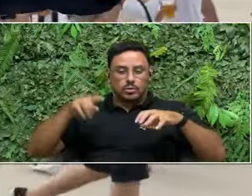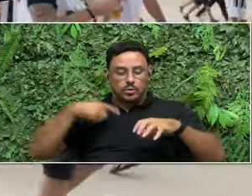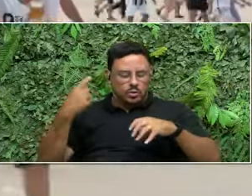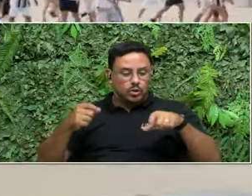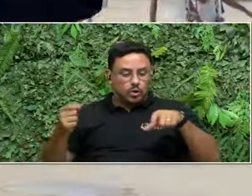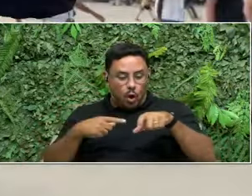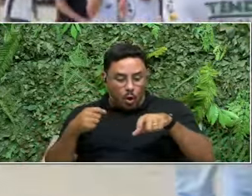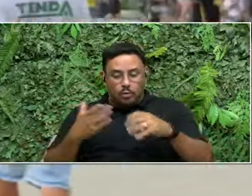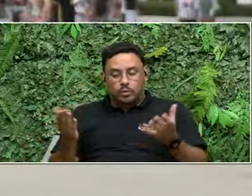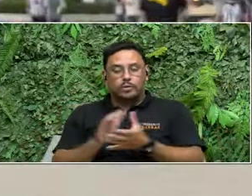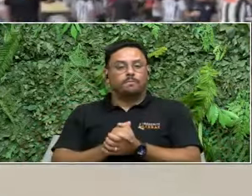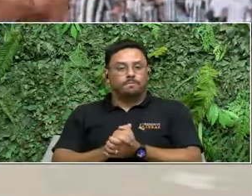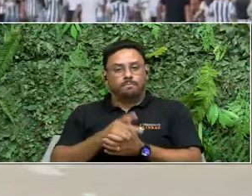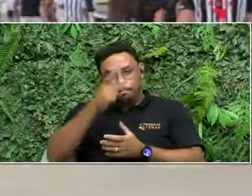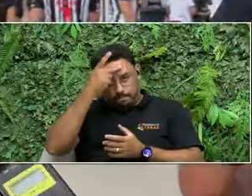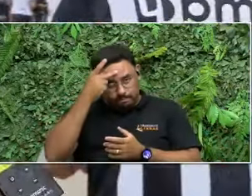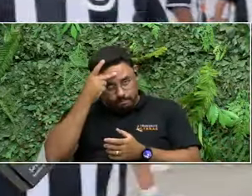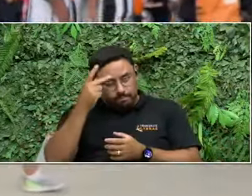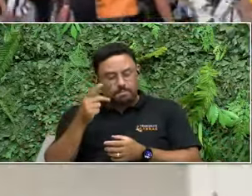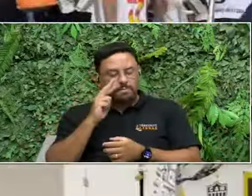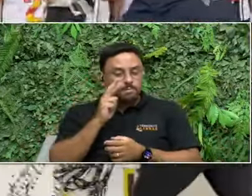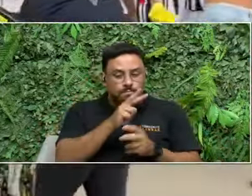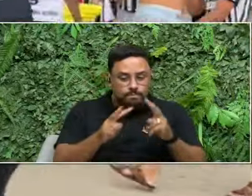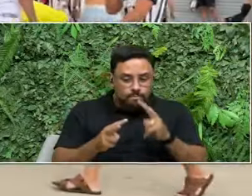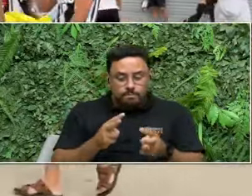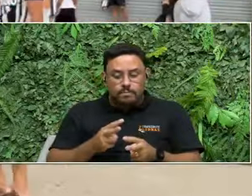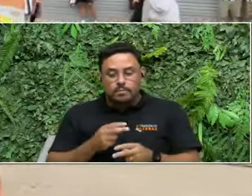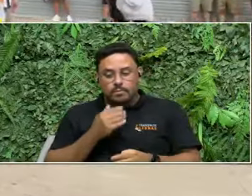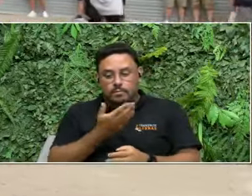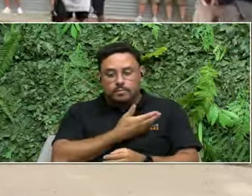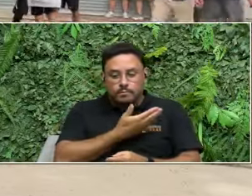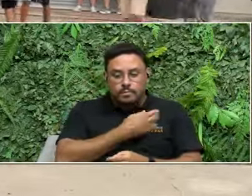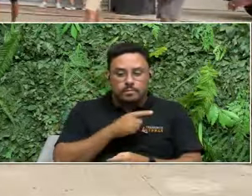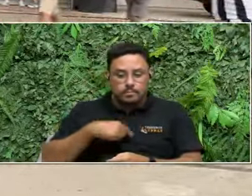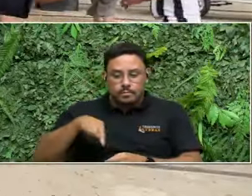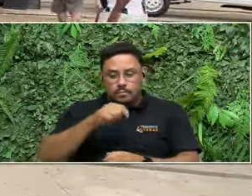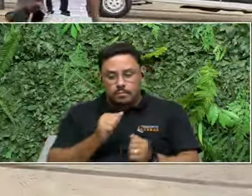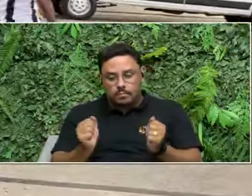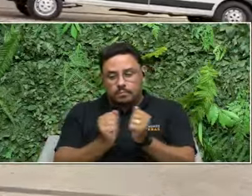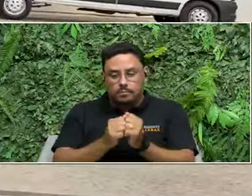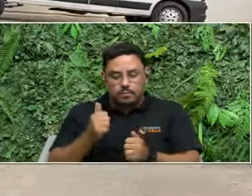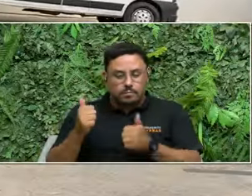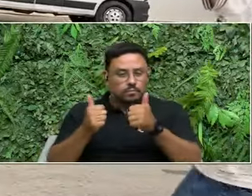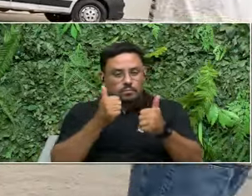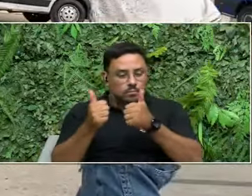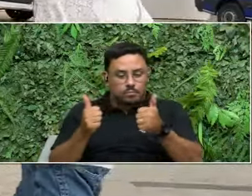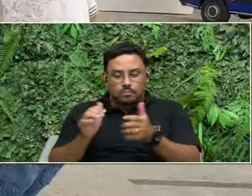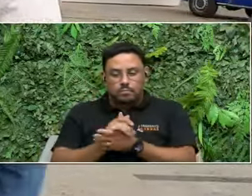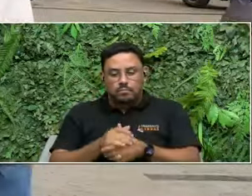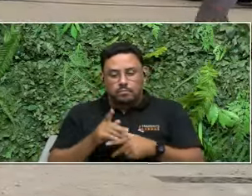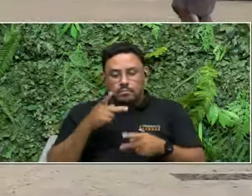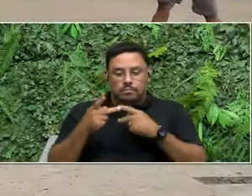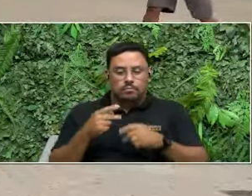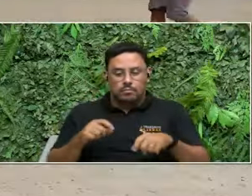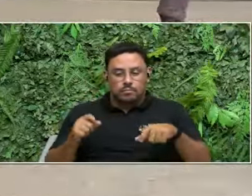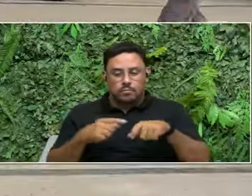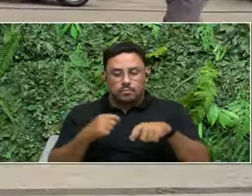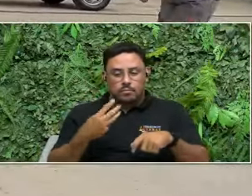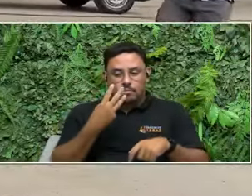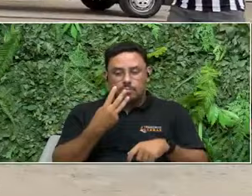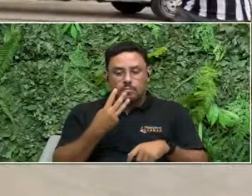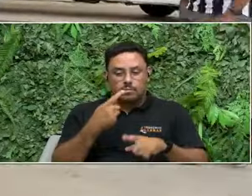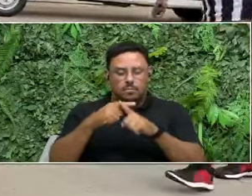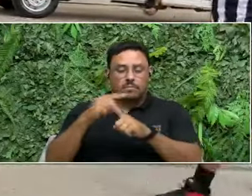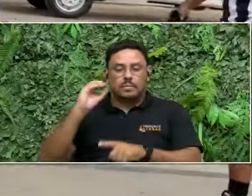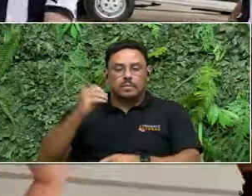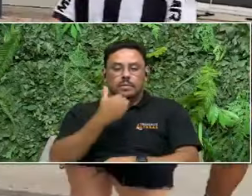dentro olha aqui pessoal tá acumulando Fala meu amigo eu vou aqui no meio da galera tudo bom aí Fala meu amigo placar de hoje 3 a